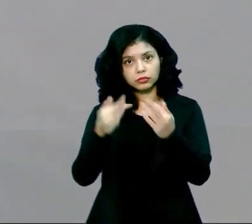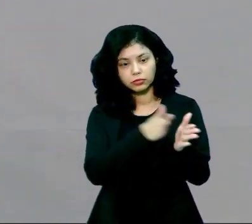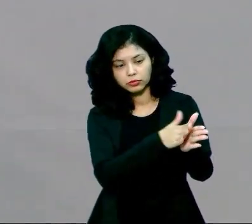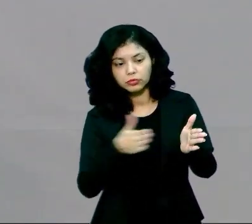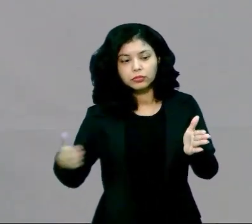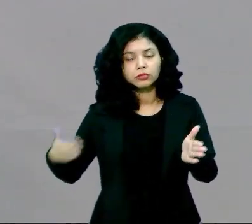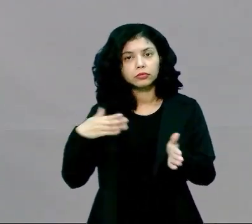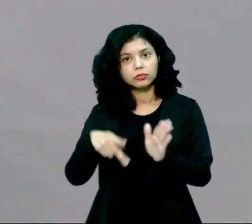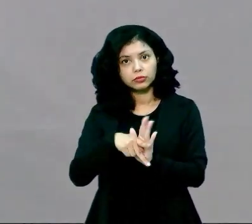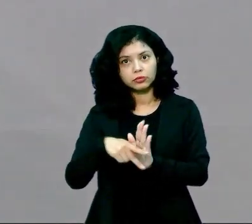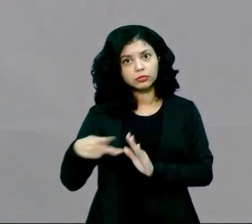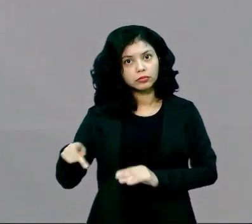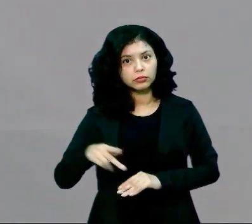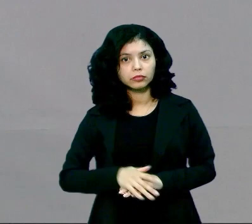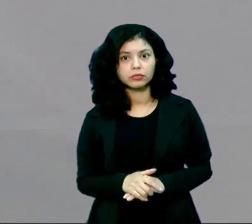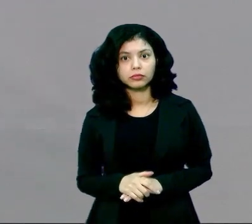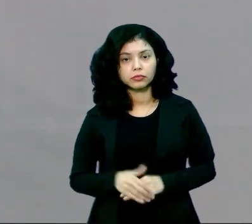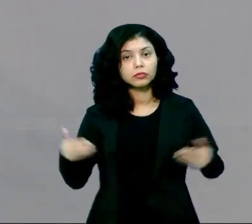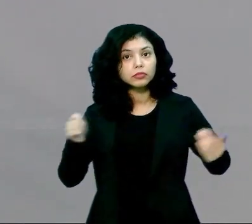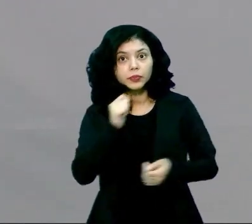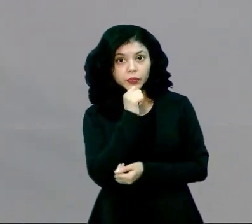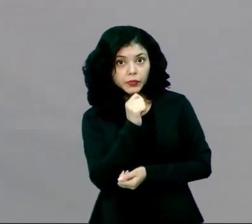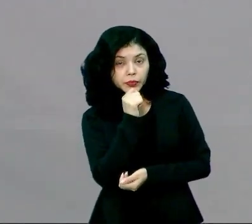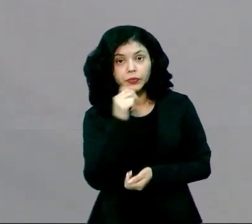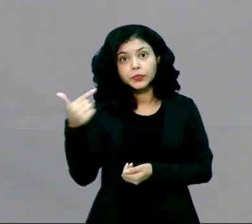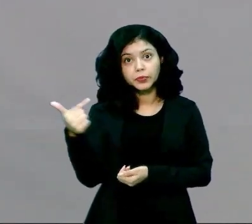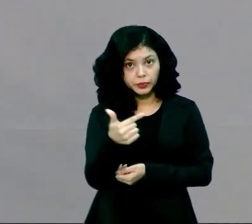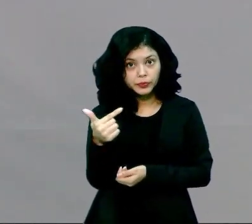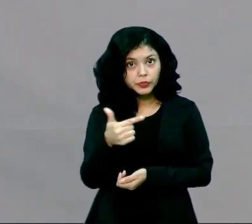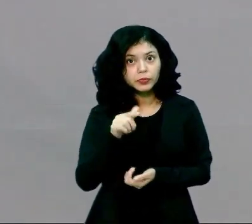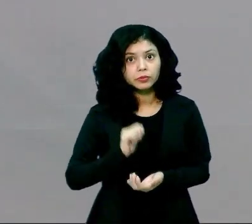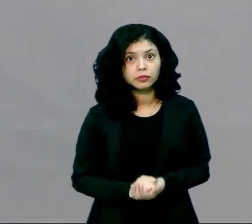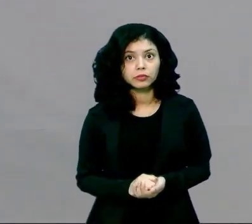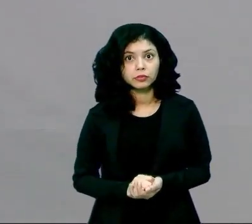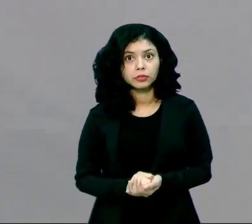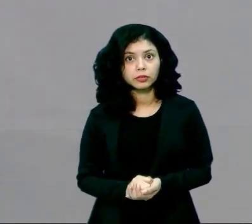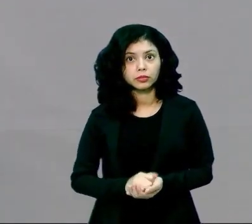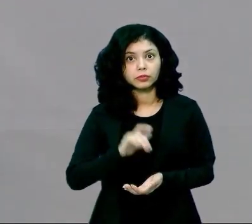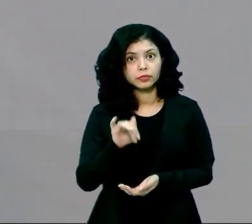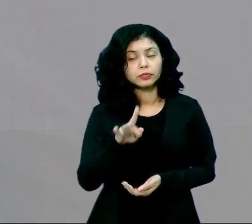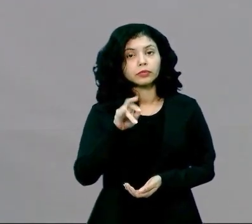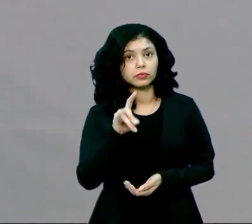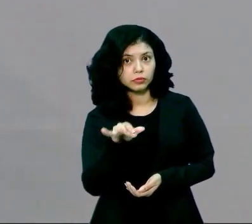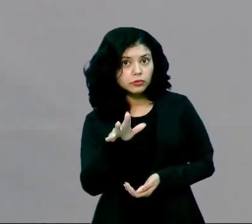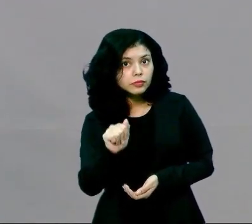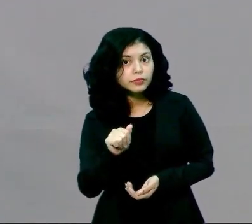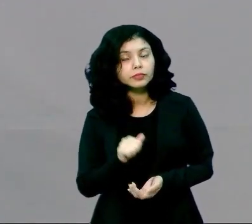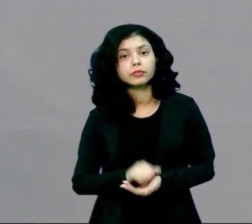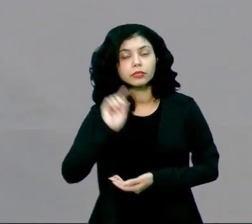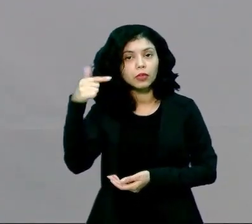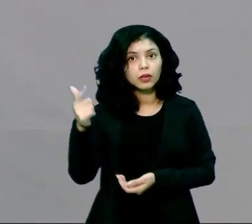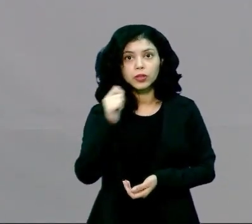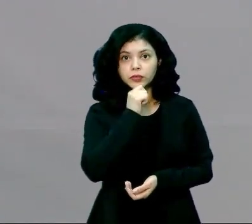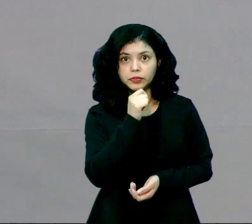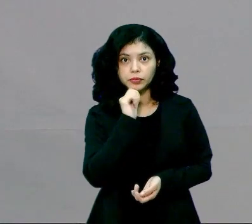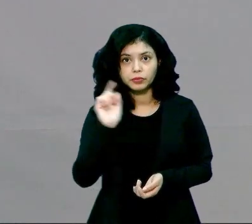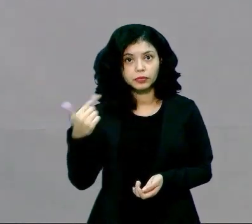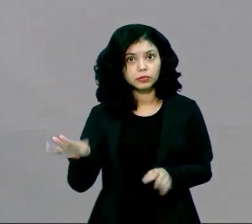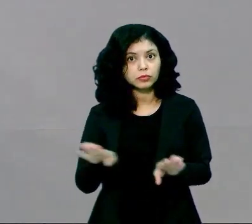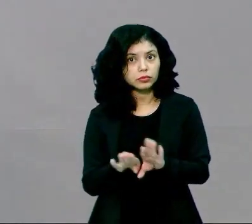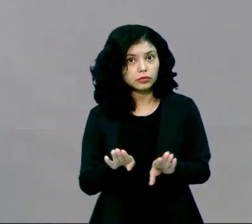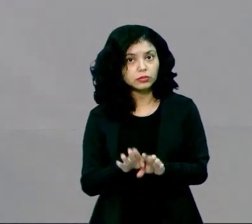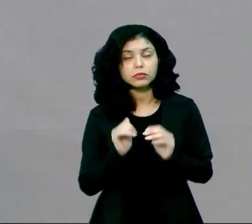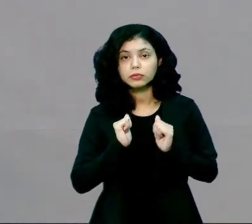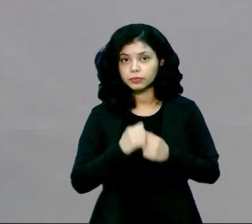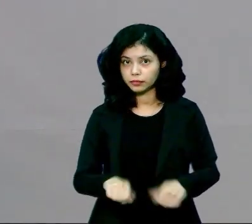partir dele, tá? E aí os secundários, né, os antagonistas, são aqueles outros que